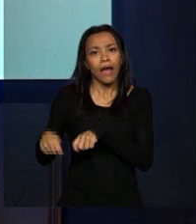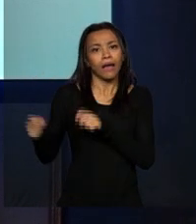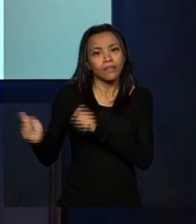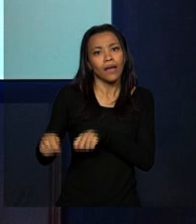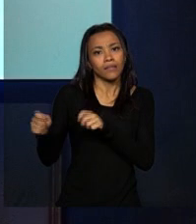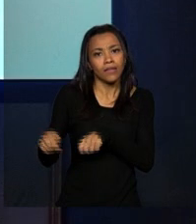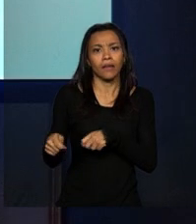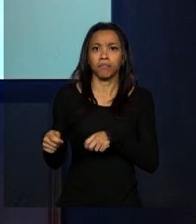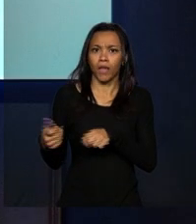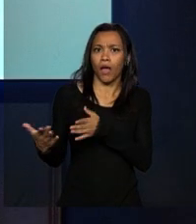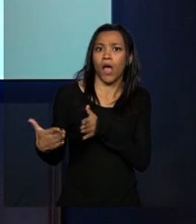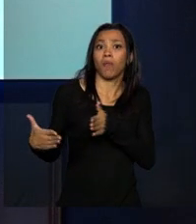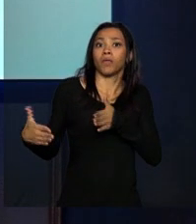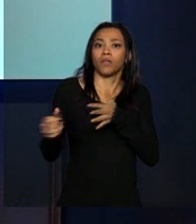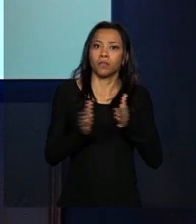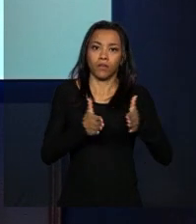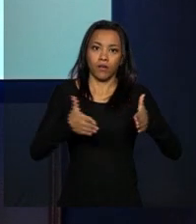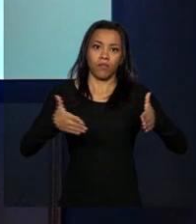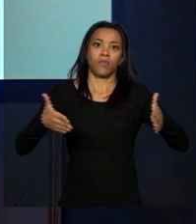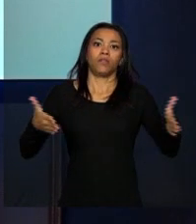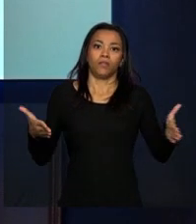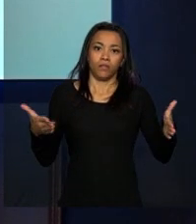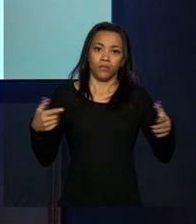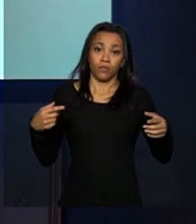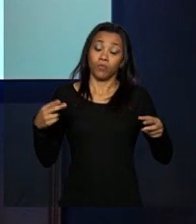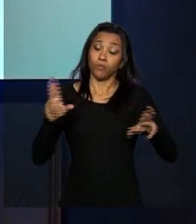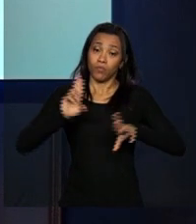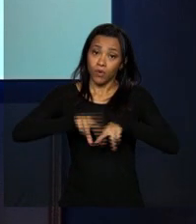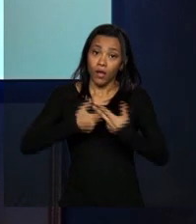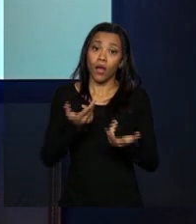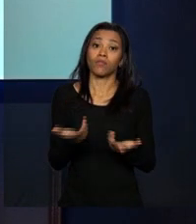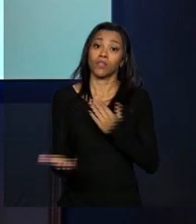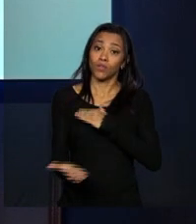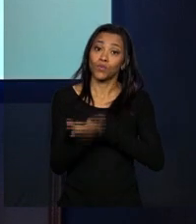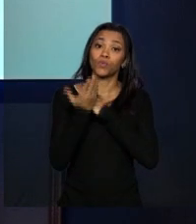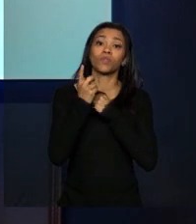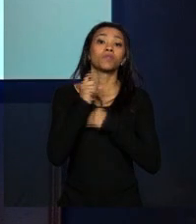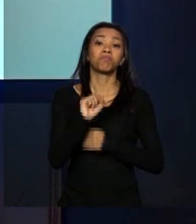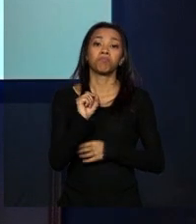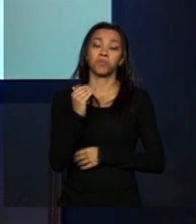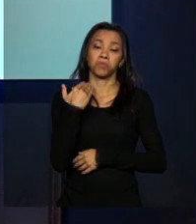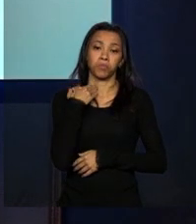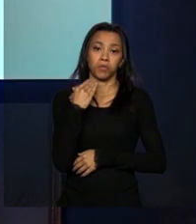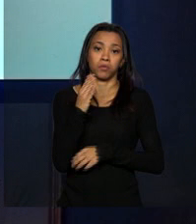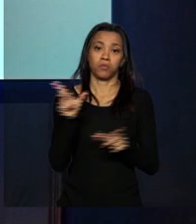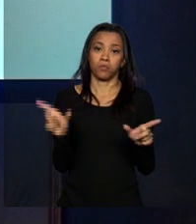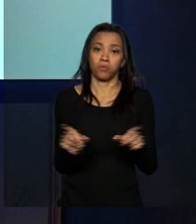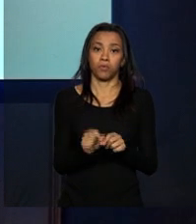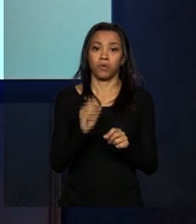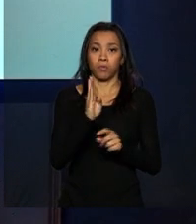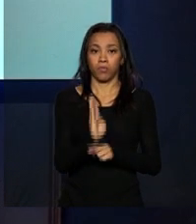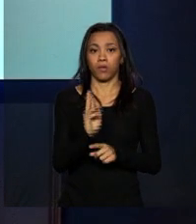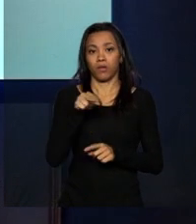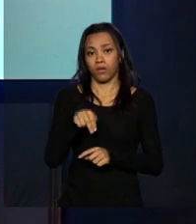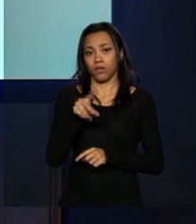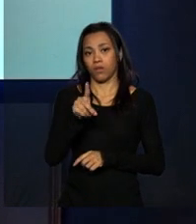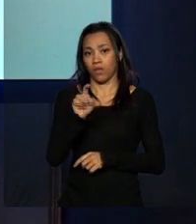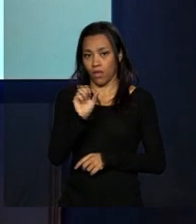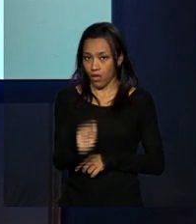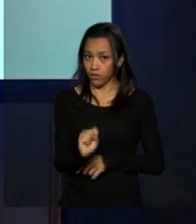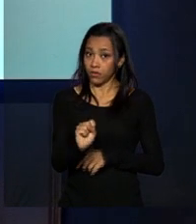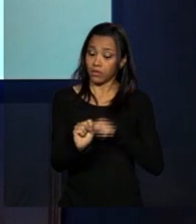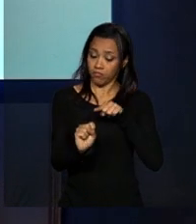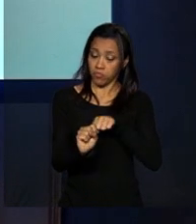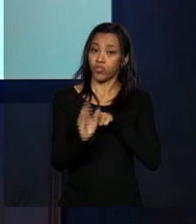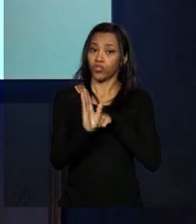isso que a participação até com a com a ajuda da do BNDS então por isso que essa necessidade bendes já